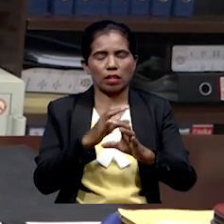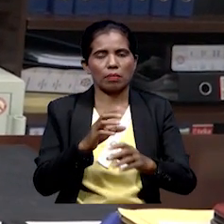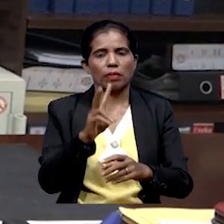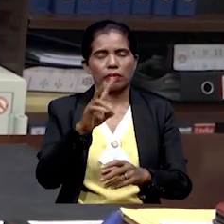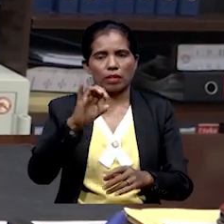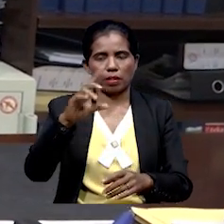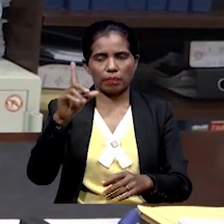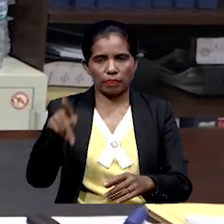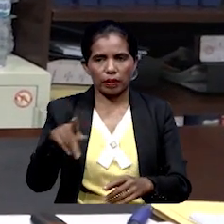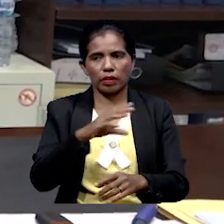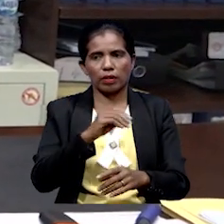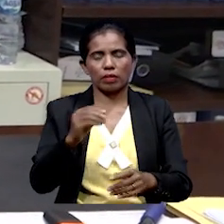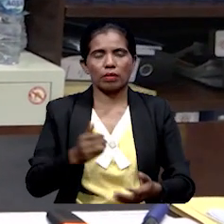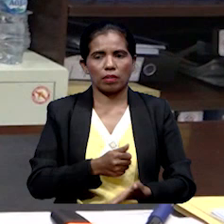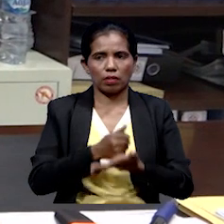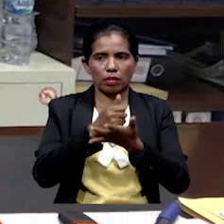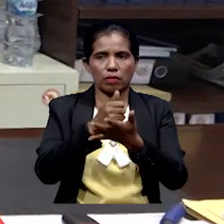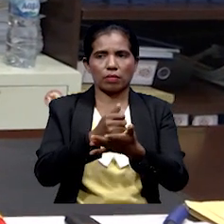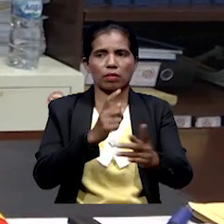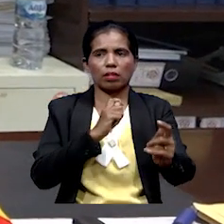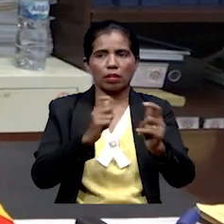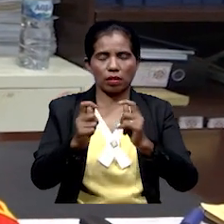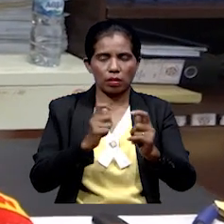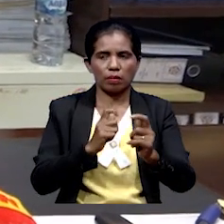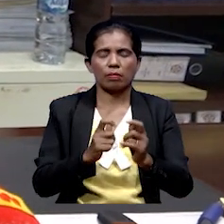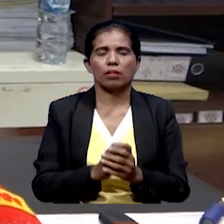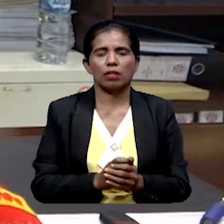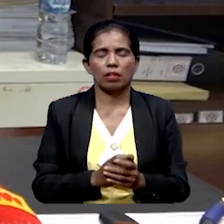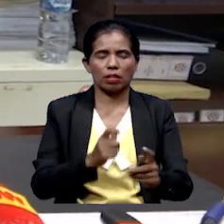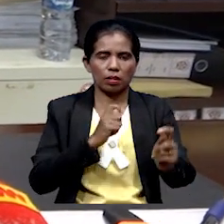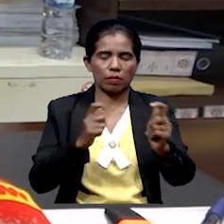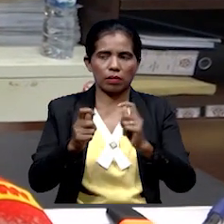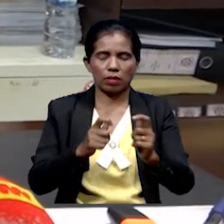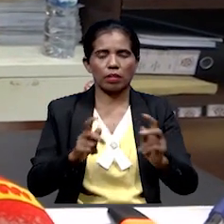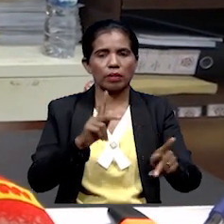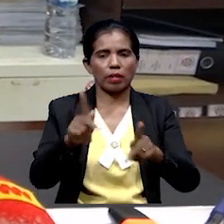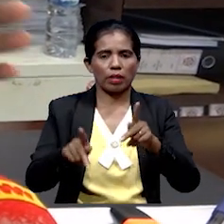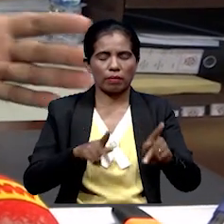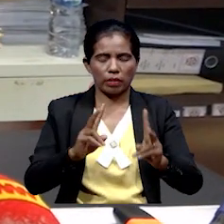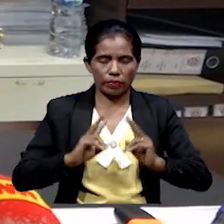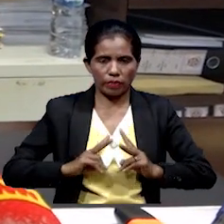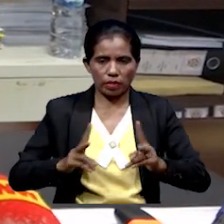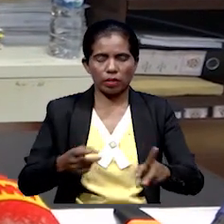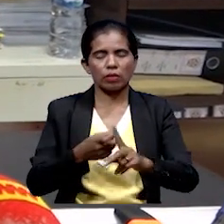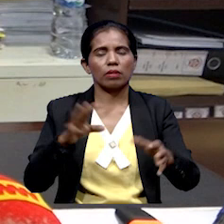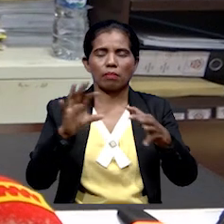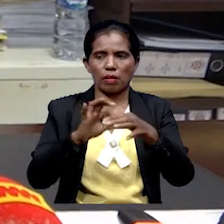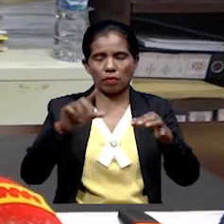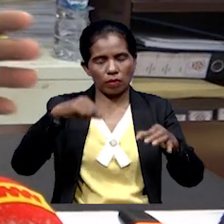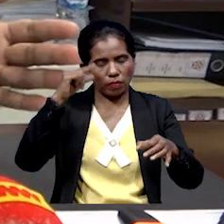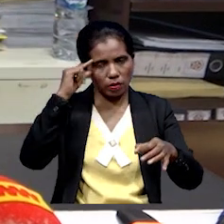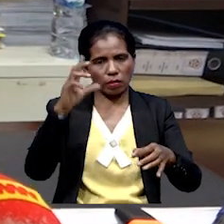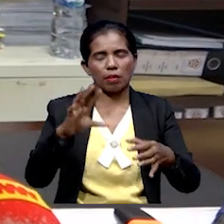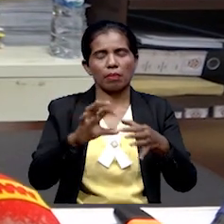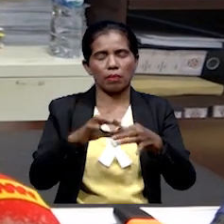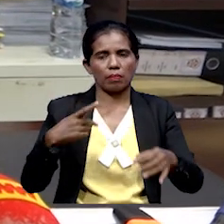ne ba hodibele facilita transportasaun ba itania bainaka VIP hanesa mai husi membro governo, membro